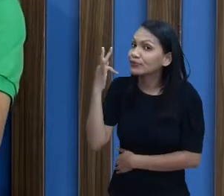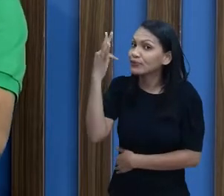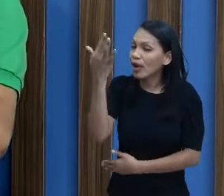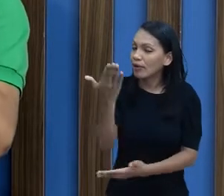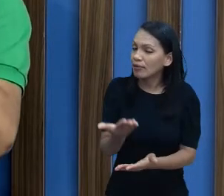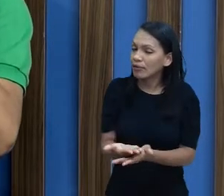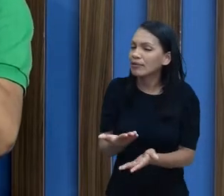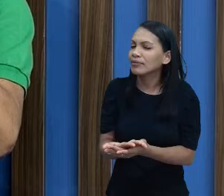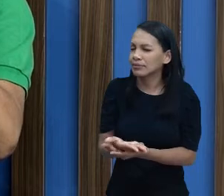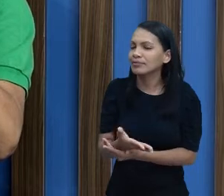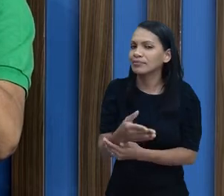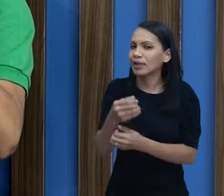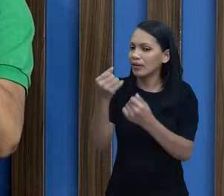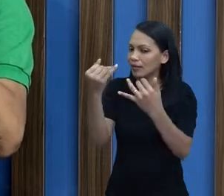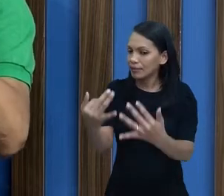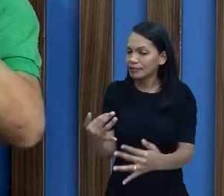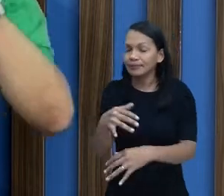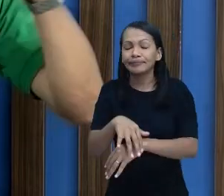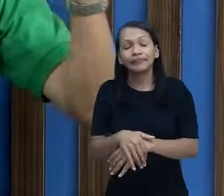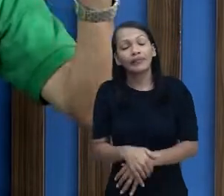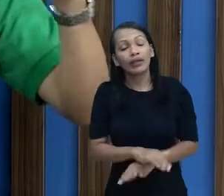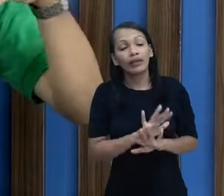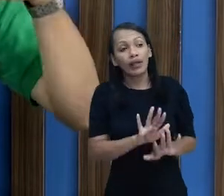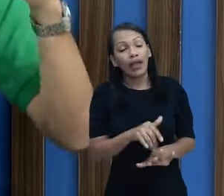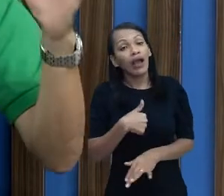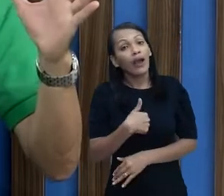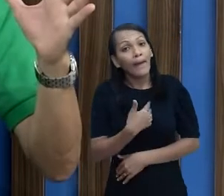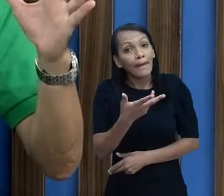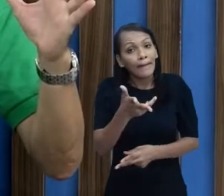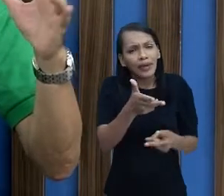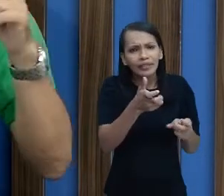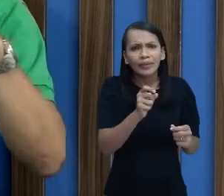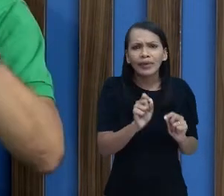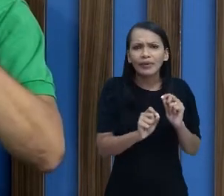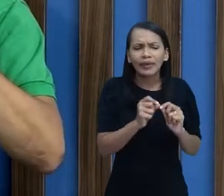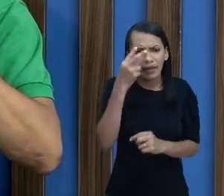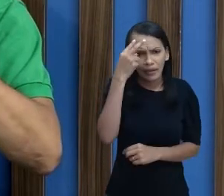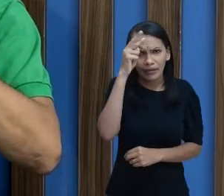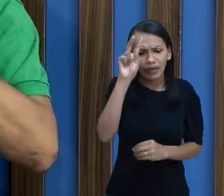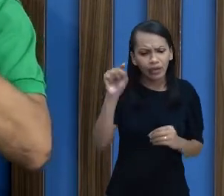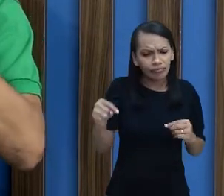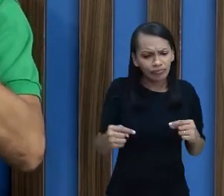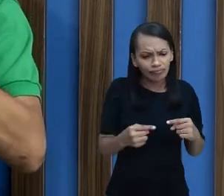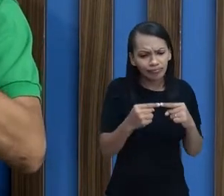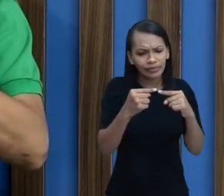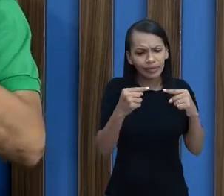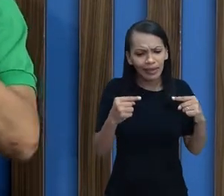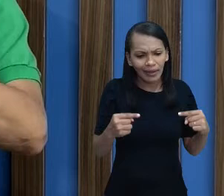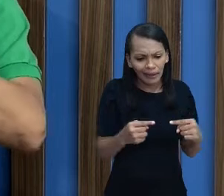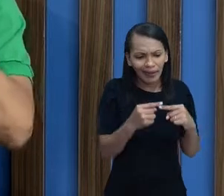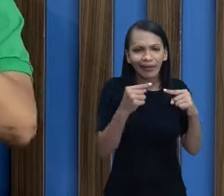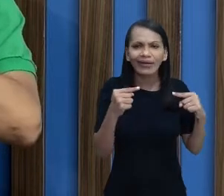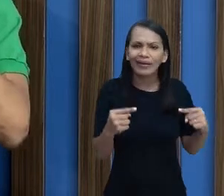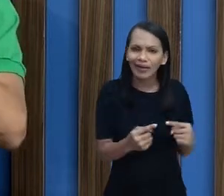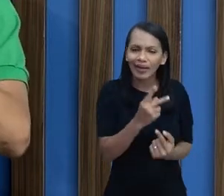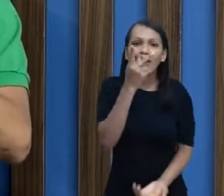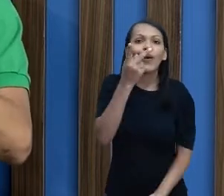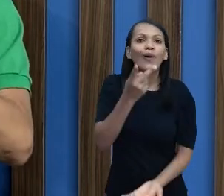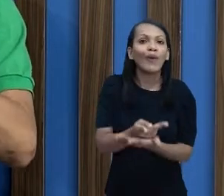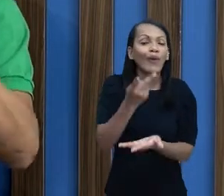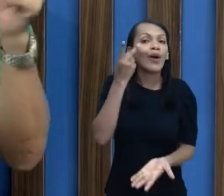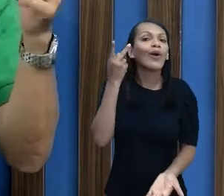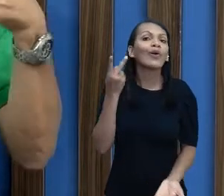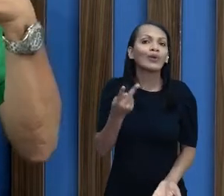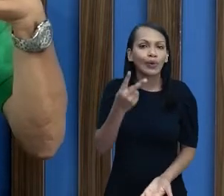perceber que a história ela não é partida, não é solta, não é? Os fatos históricos, os acontecimentos